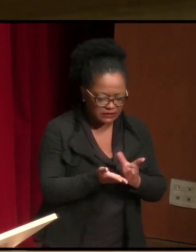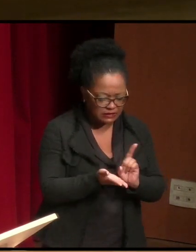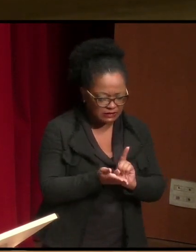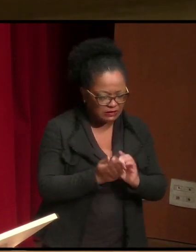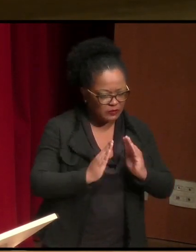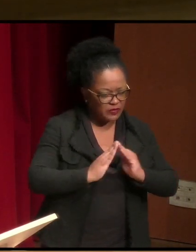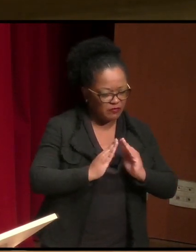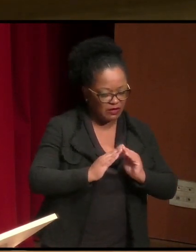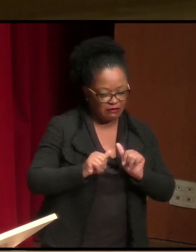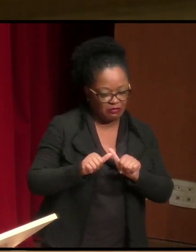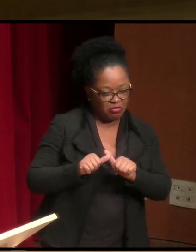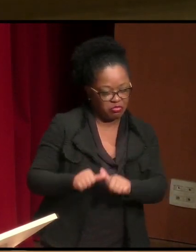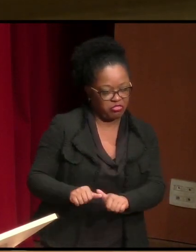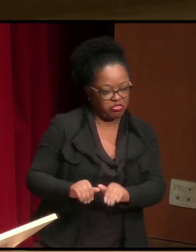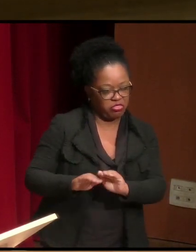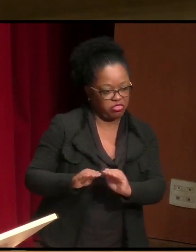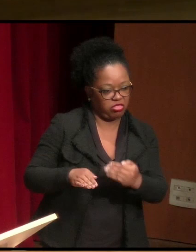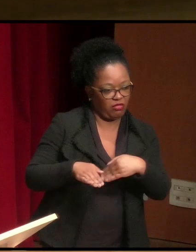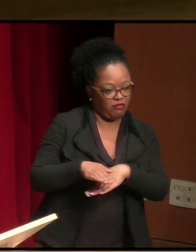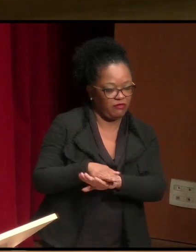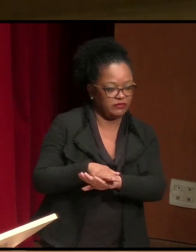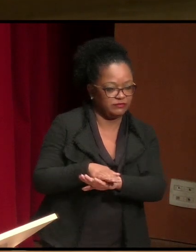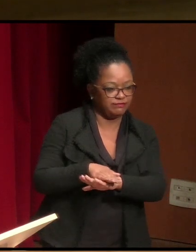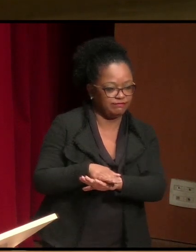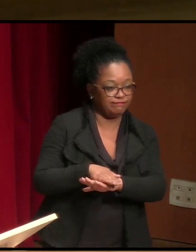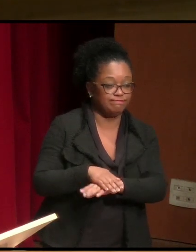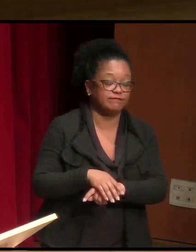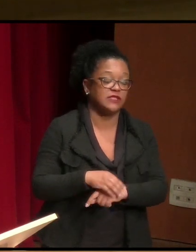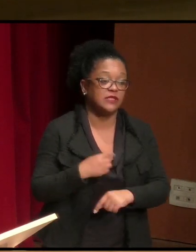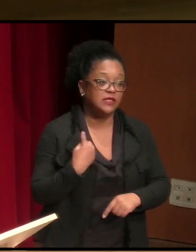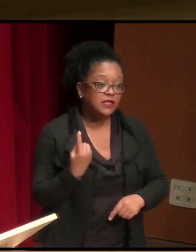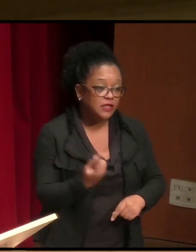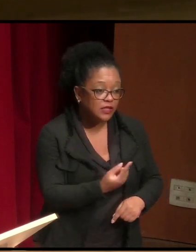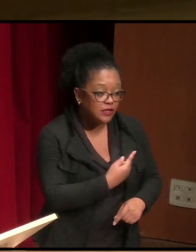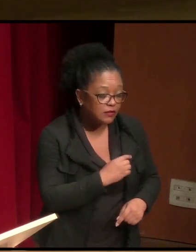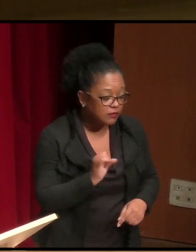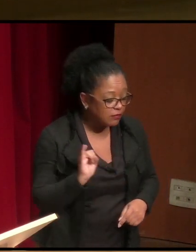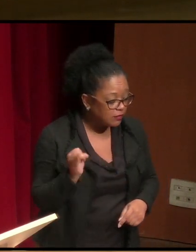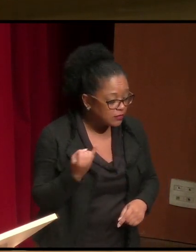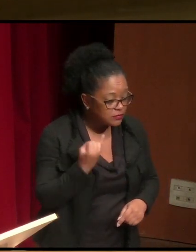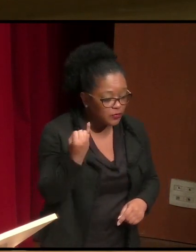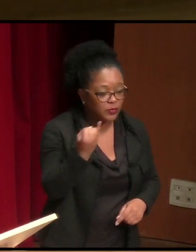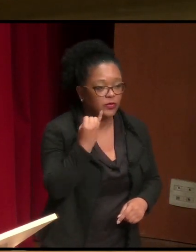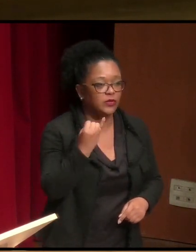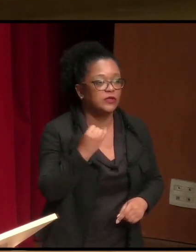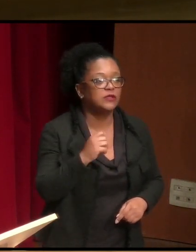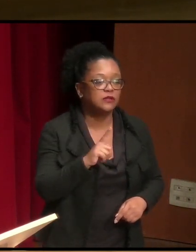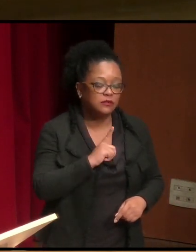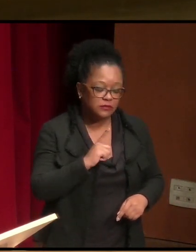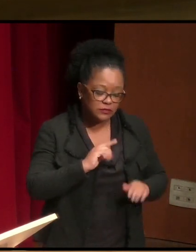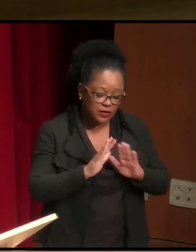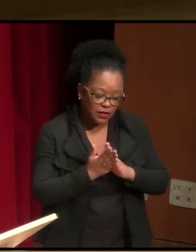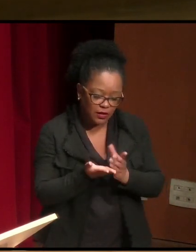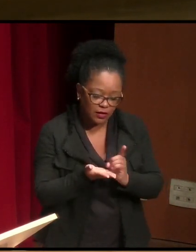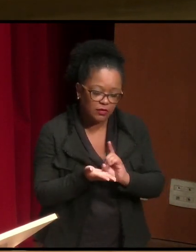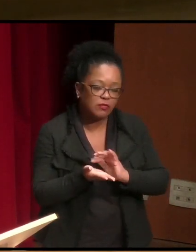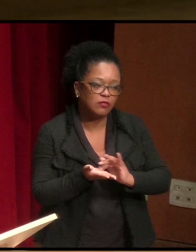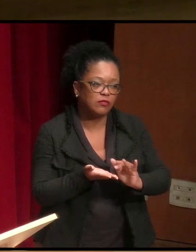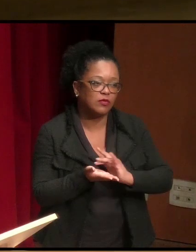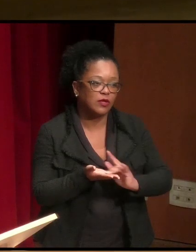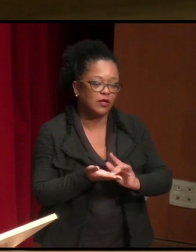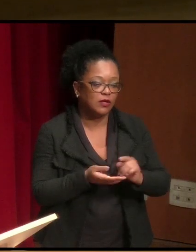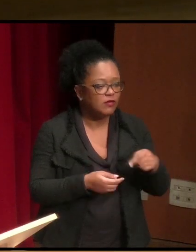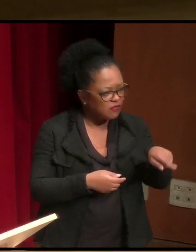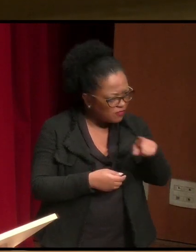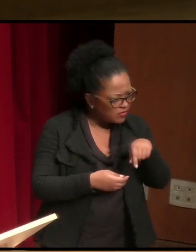Senhor. E para nós cegos, quando a gente consegue uma, é um momento assim de muita celebração. Então valorize, porque vocês podem pagar R$100